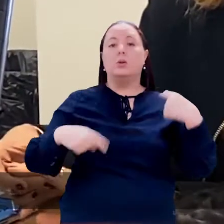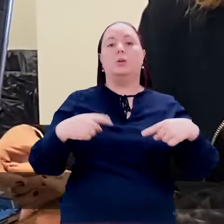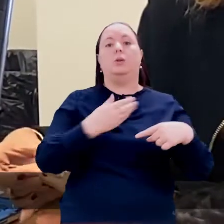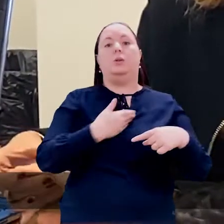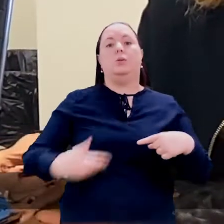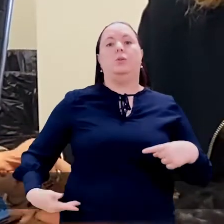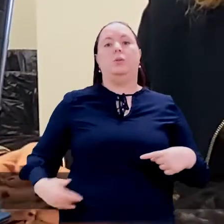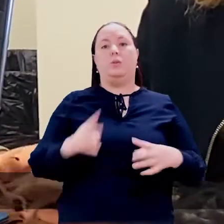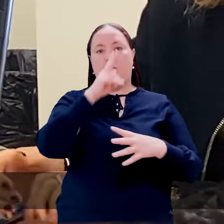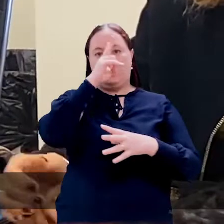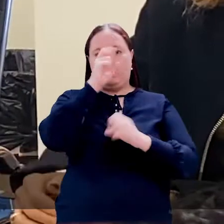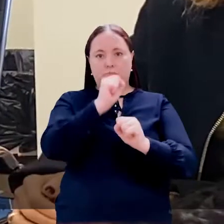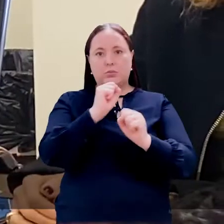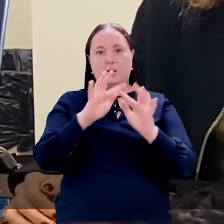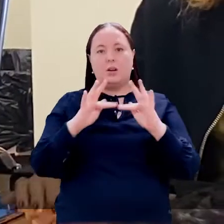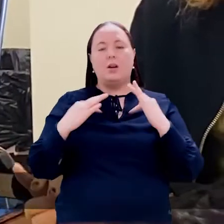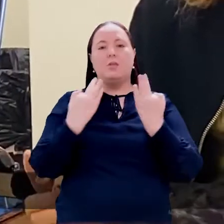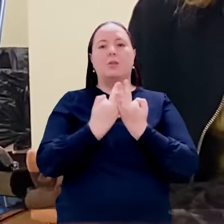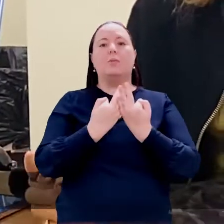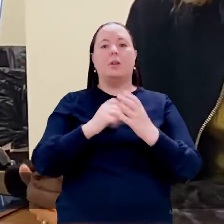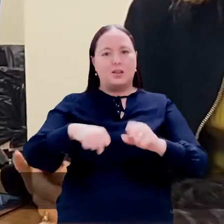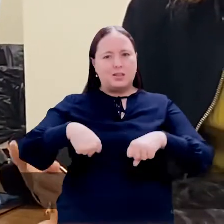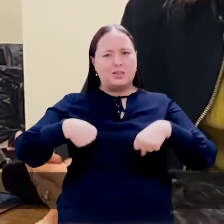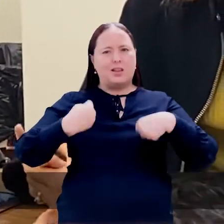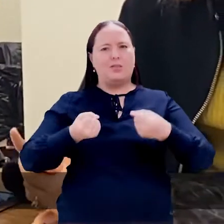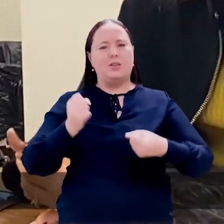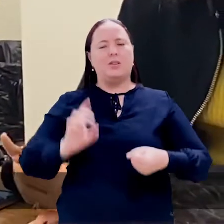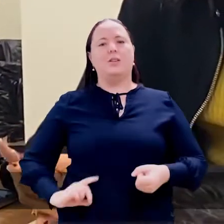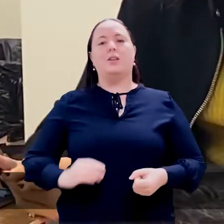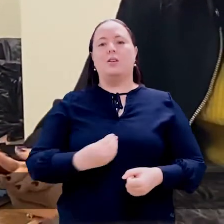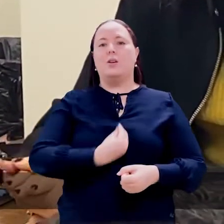de políticas públicas de fortalecimento da família,